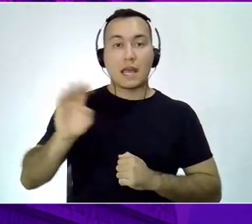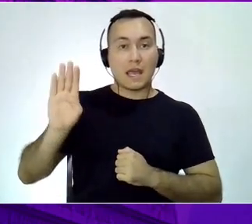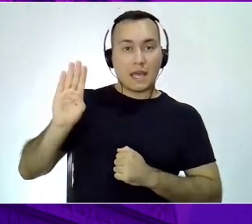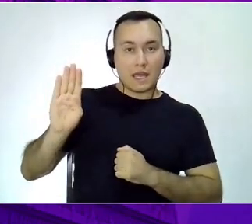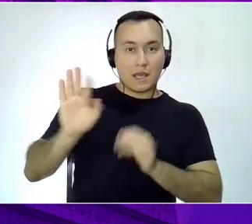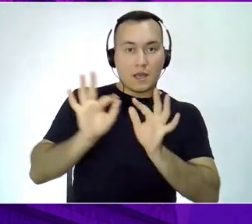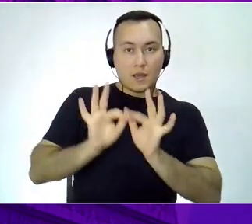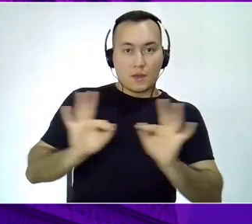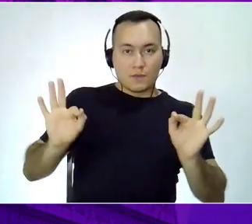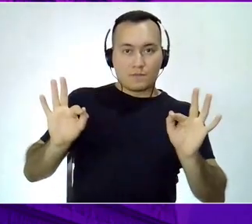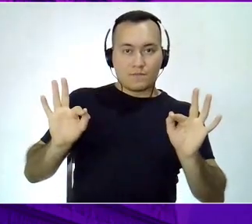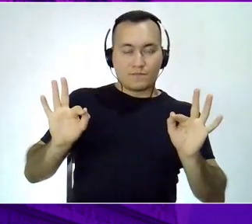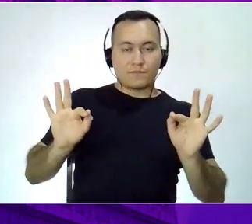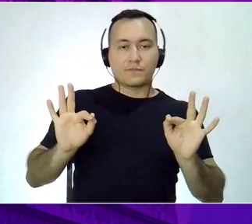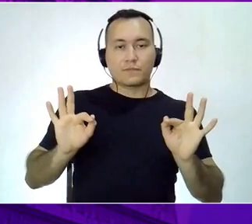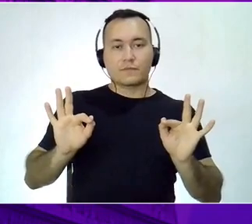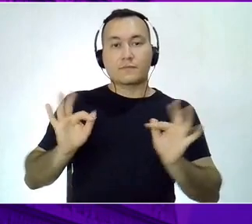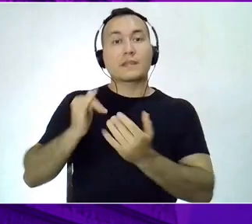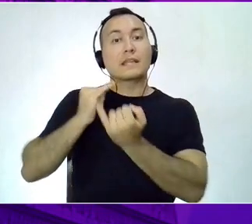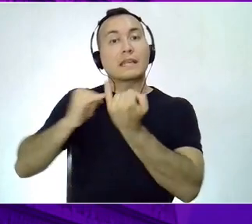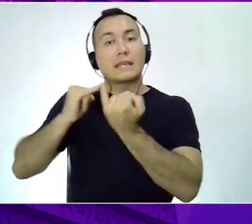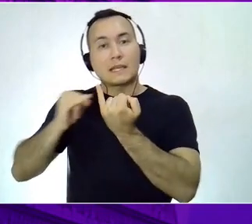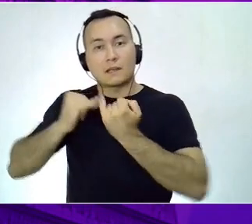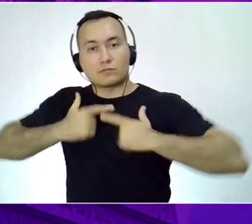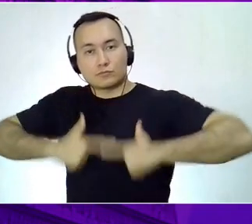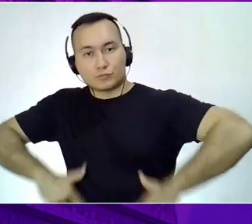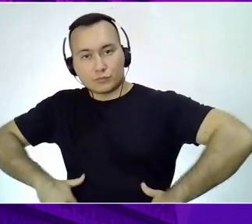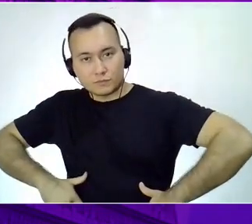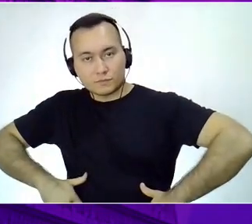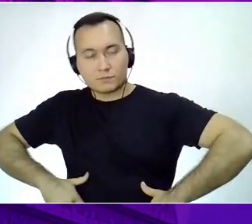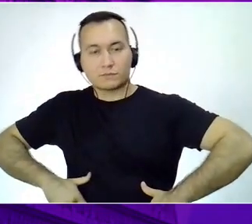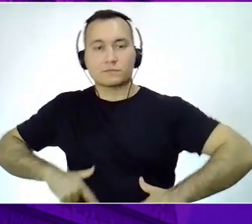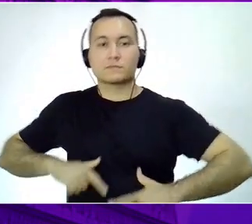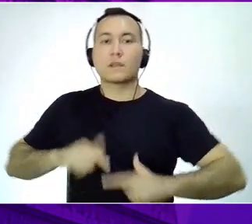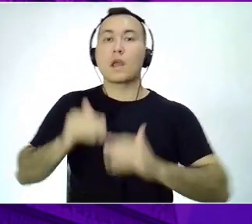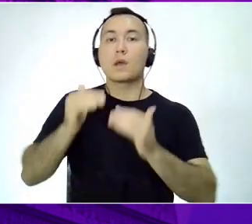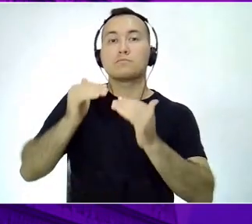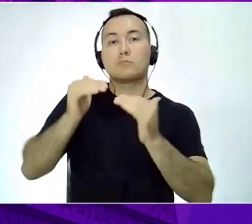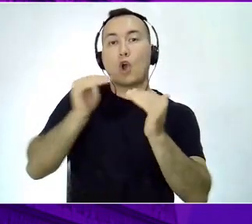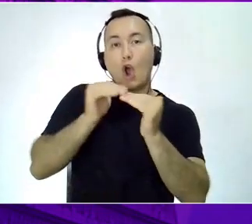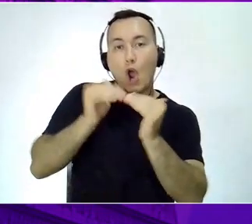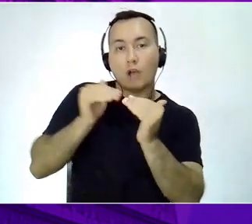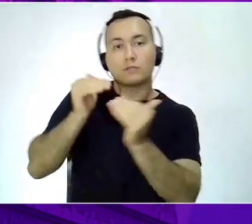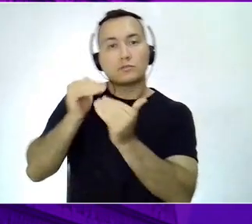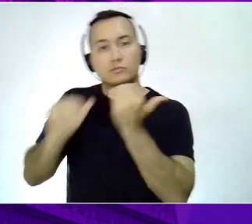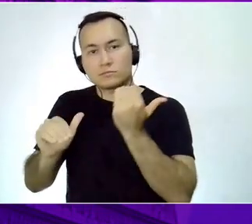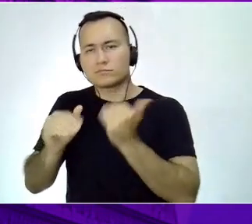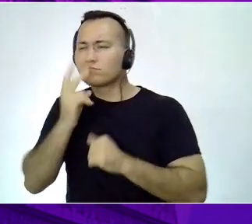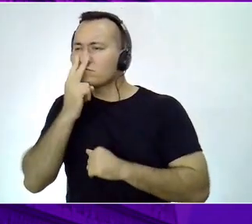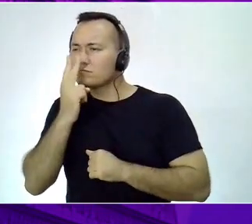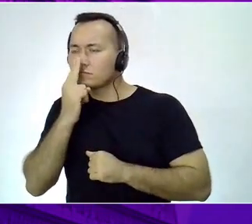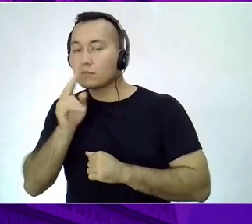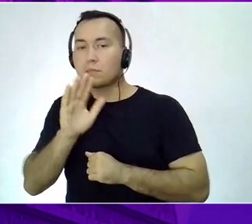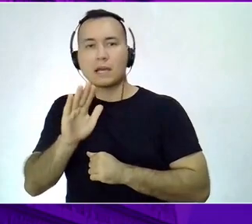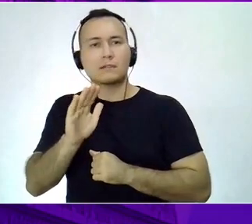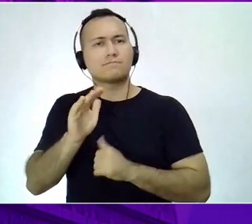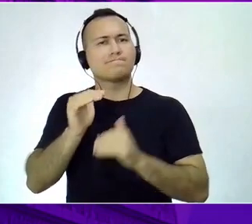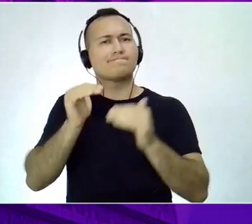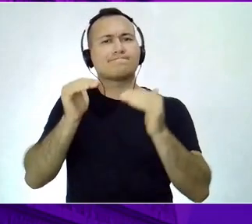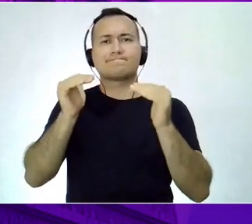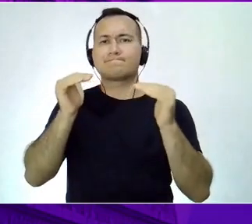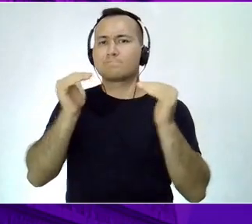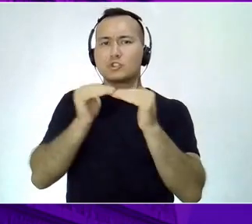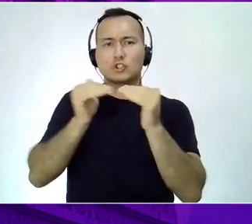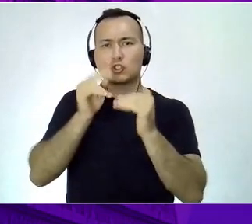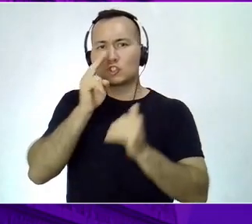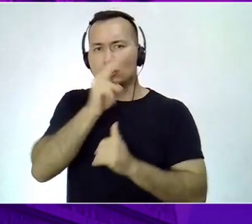foram neutros, concordo e discordo tiveram porcento semelhante, mas concordo fortemente formou o segundo maior grupo.